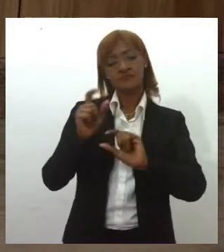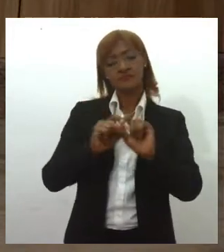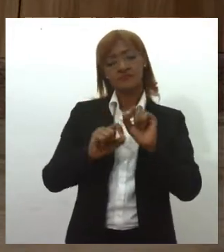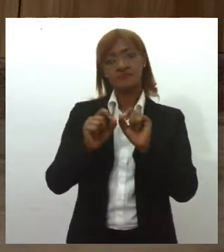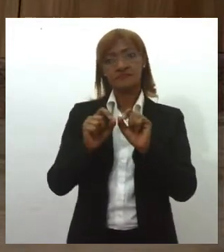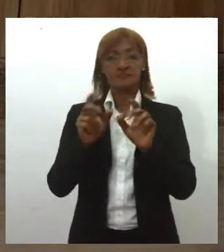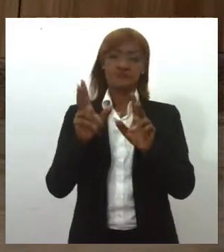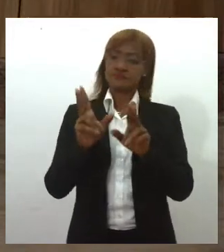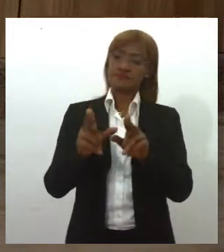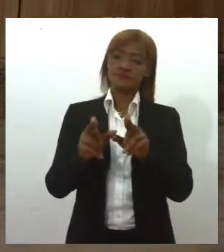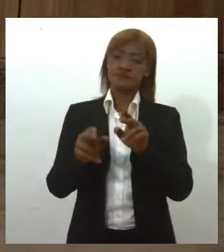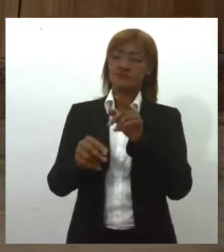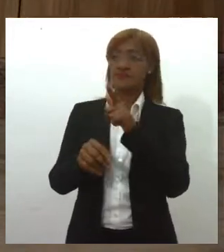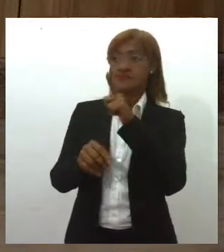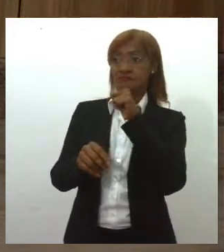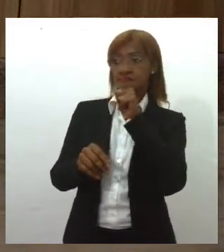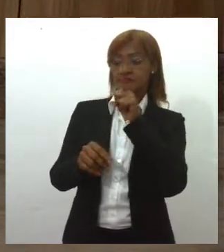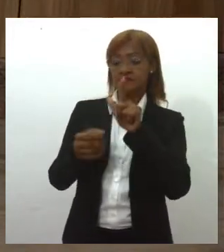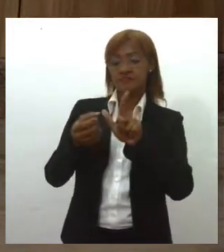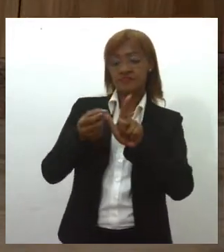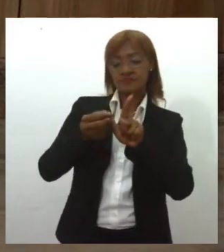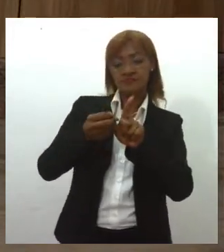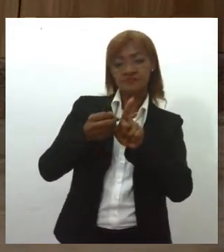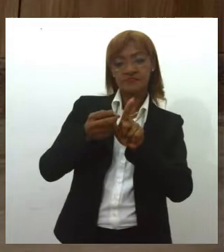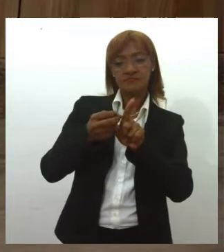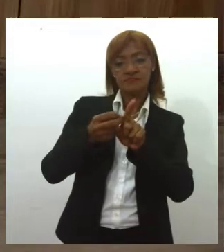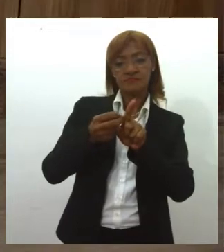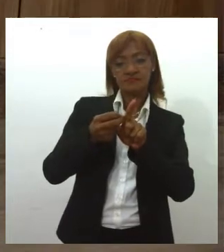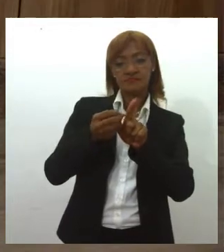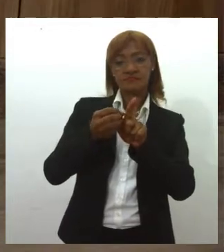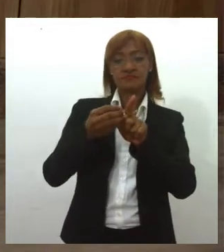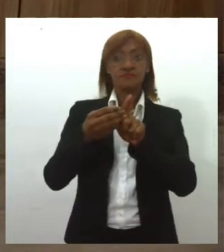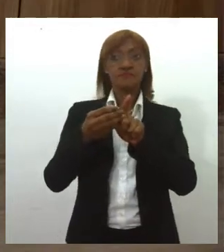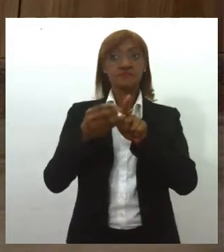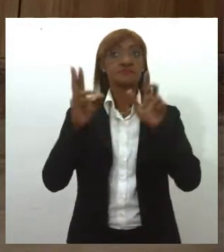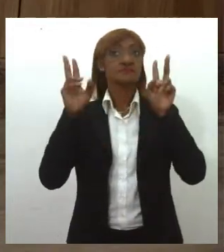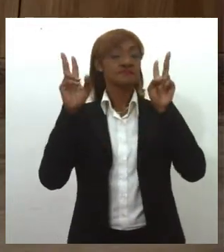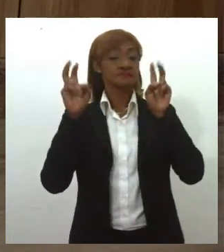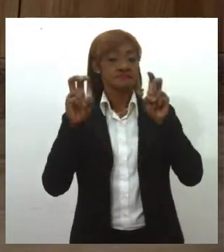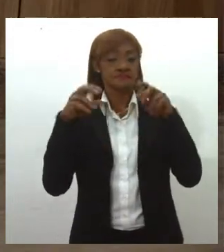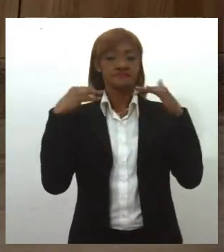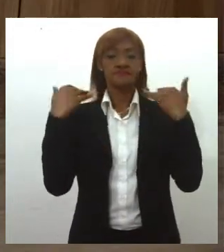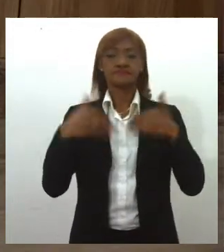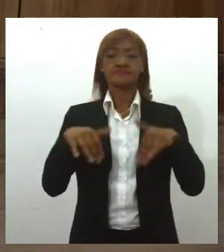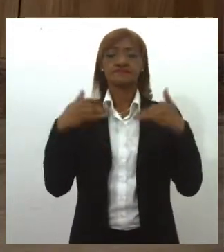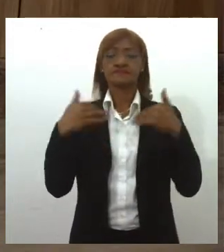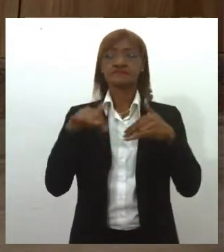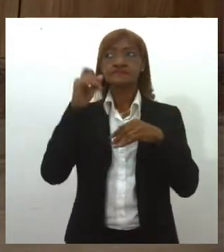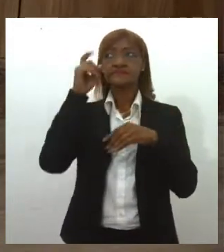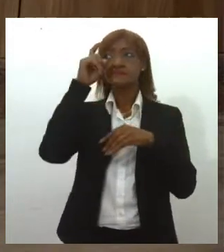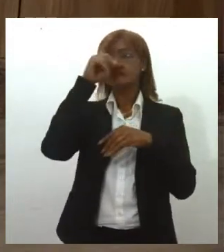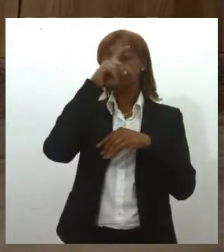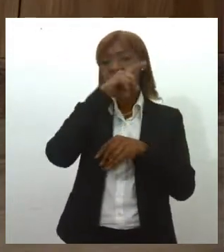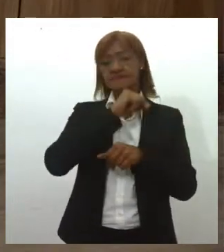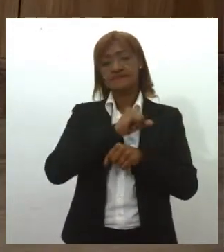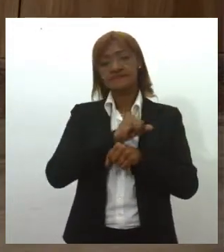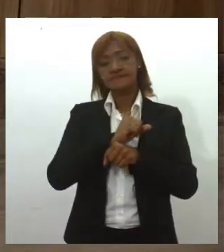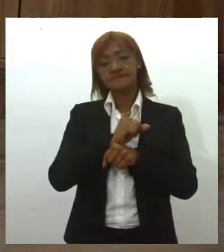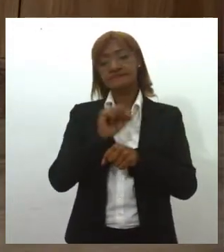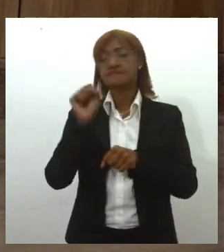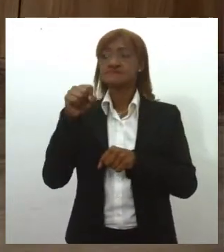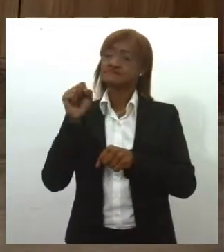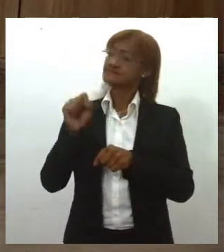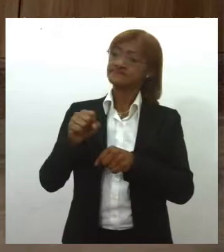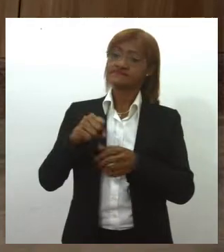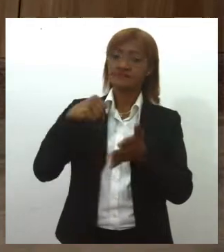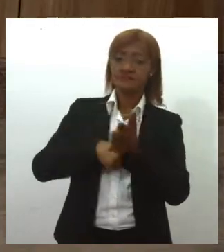gente sabe que, infelizmente, ainda é um tema bastante rodeado de tabus, né? Exatamente, e muita